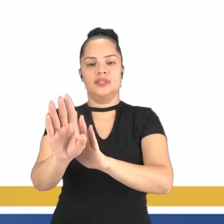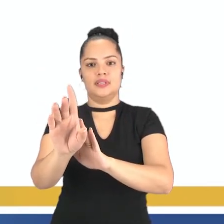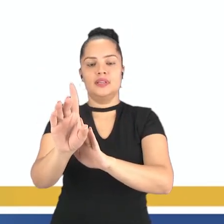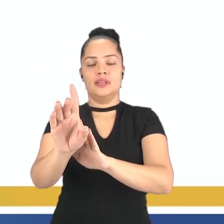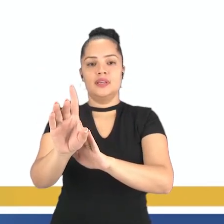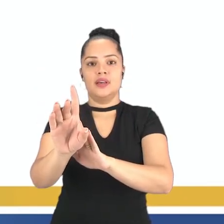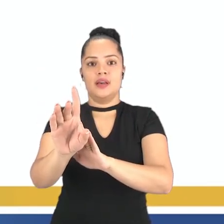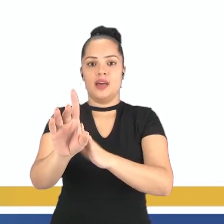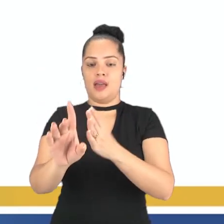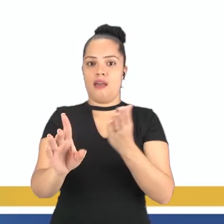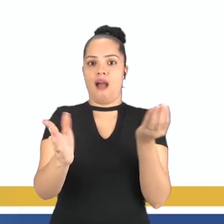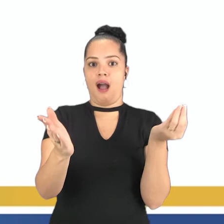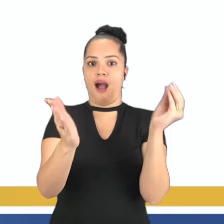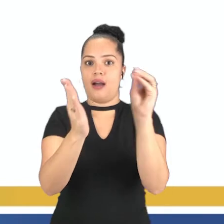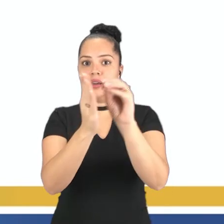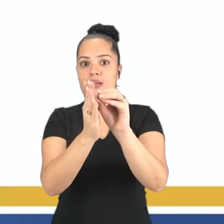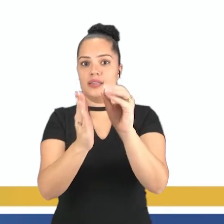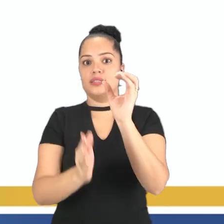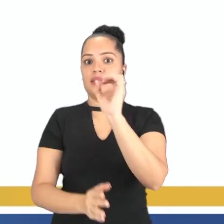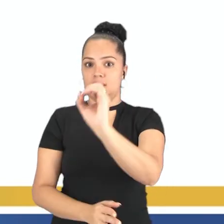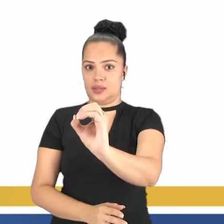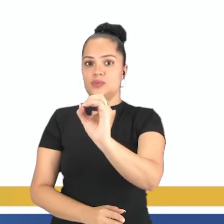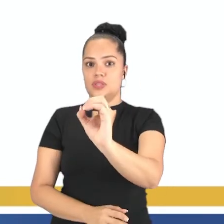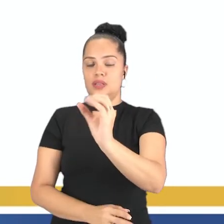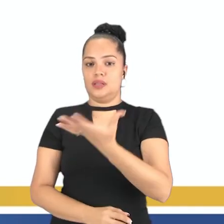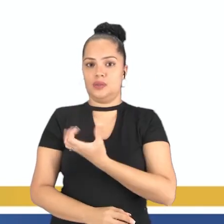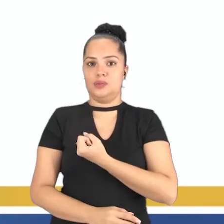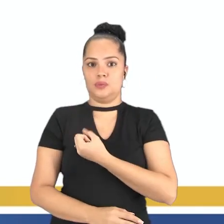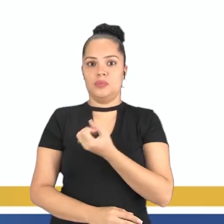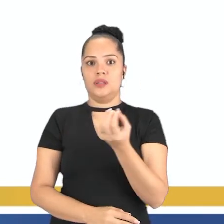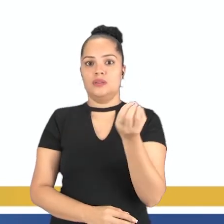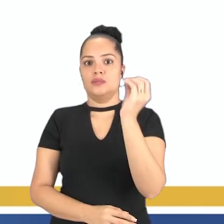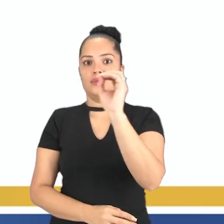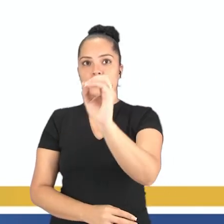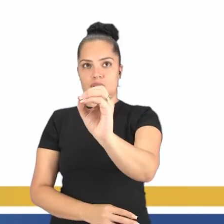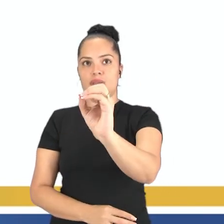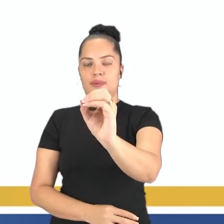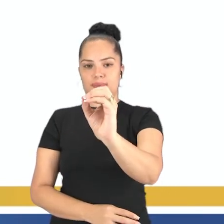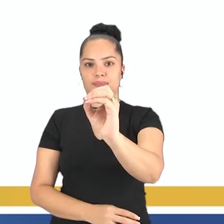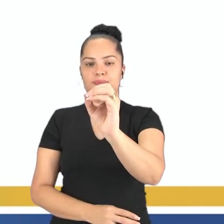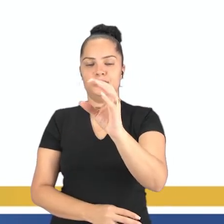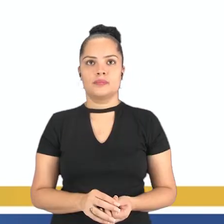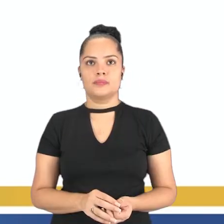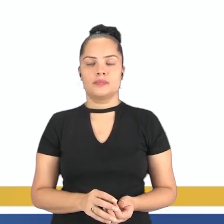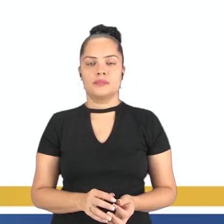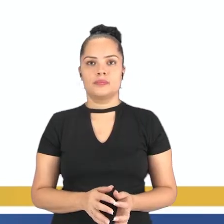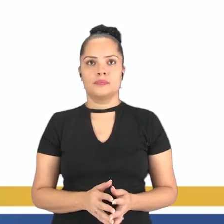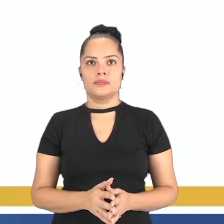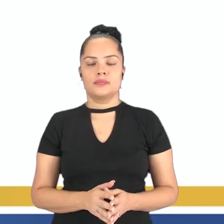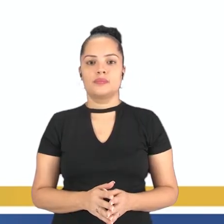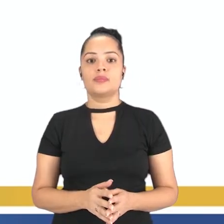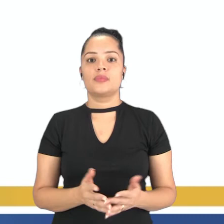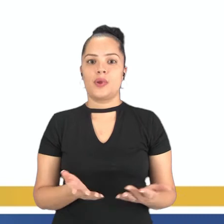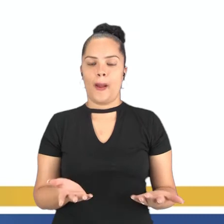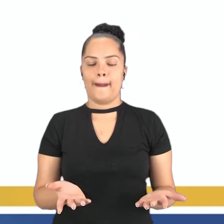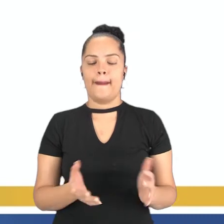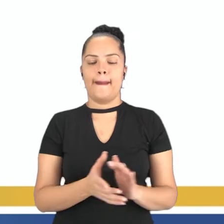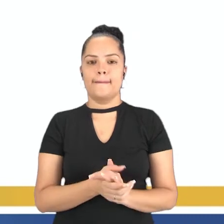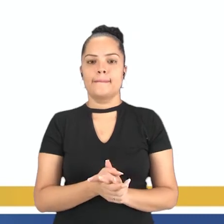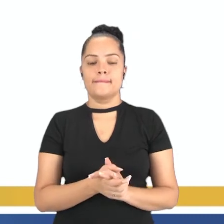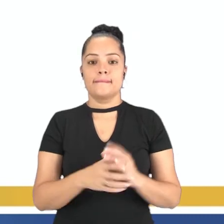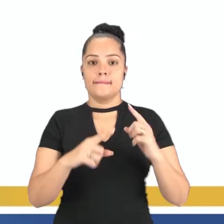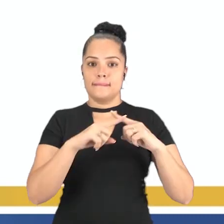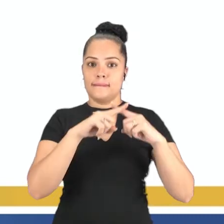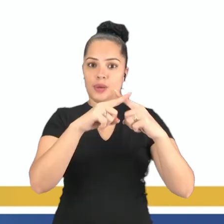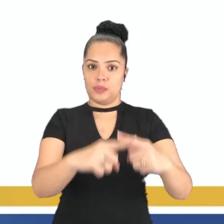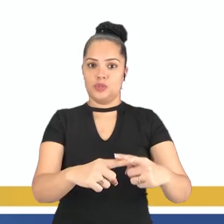vezes 10, a vírgula vai para depois do 4. Então, fica 14,6. Então, pessoal, para a gente multiplicar